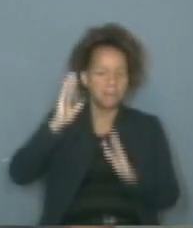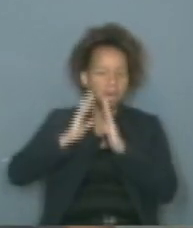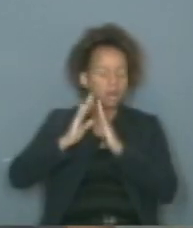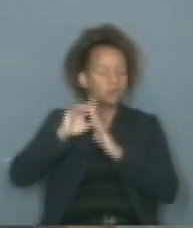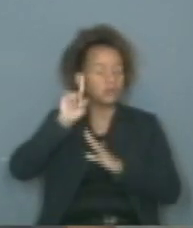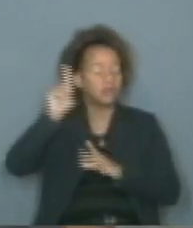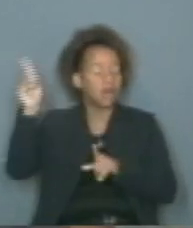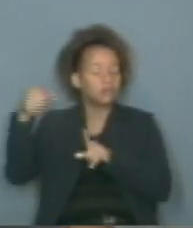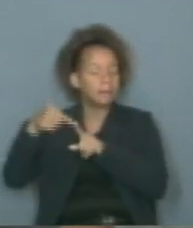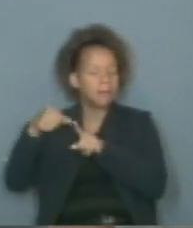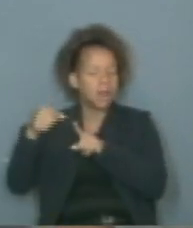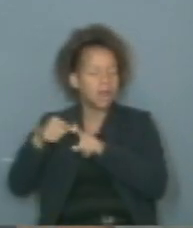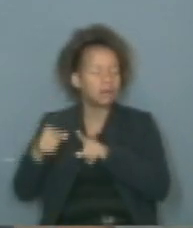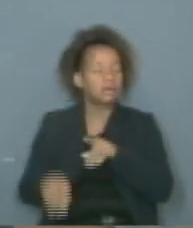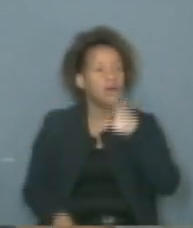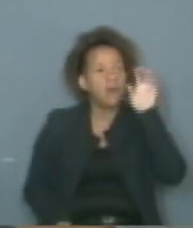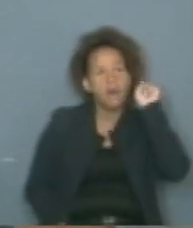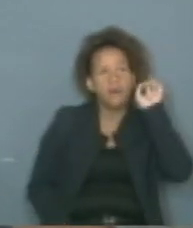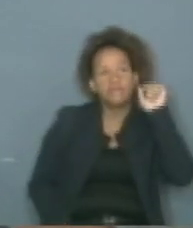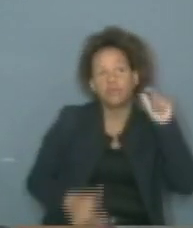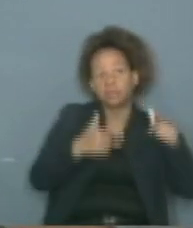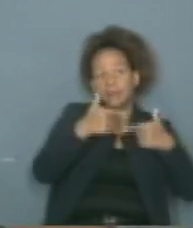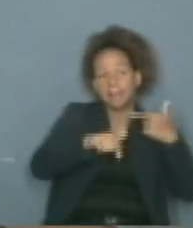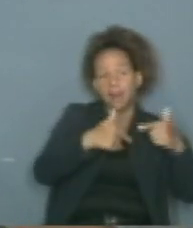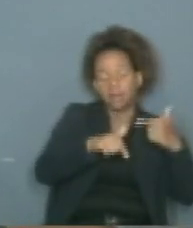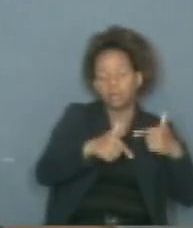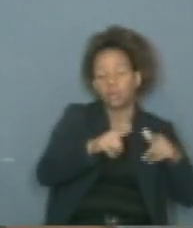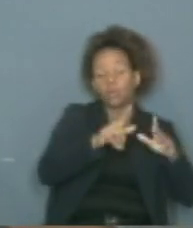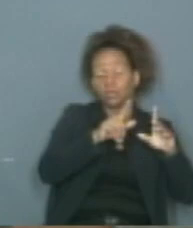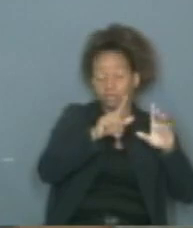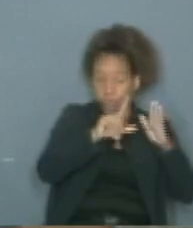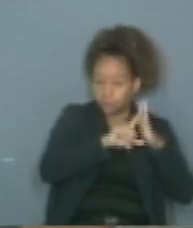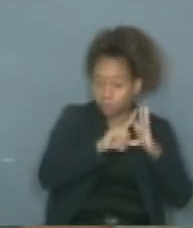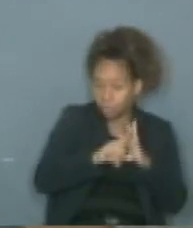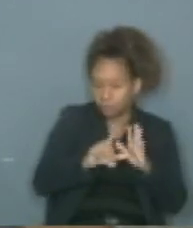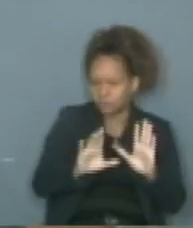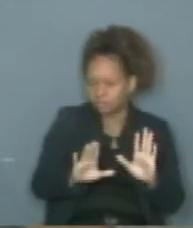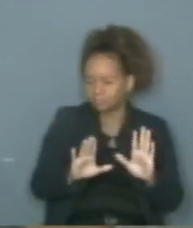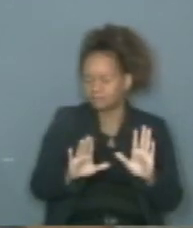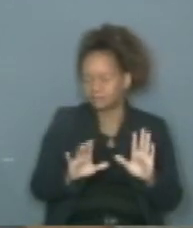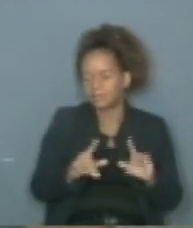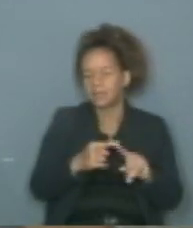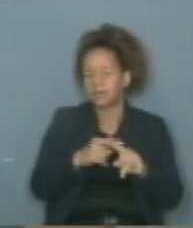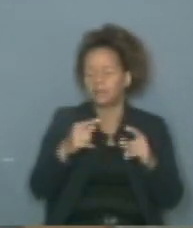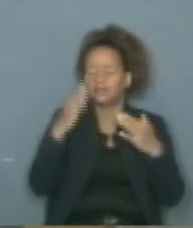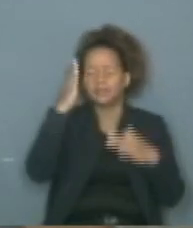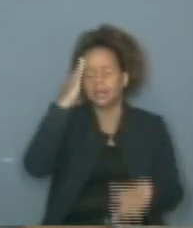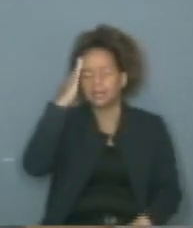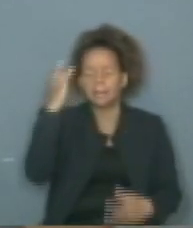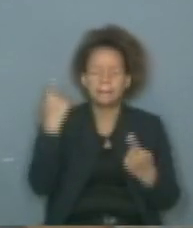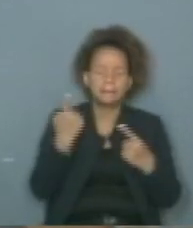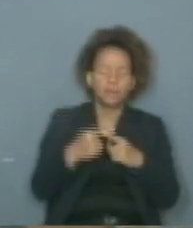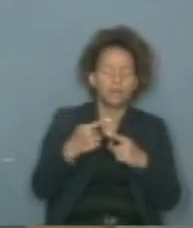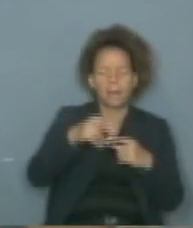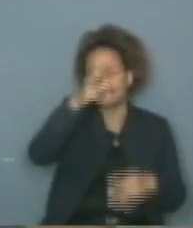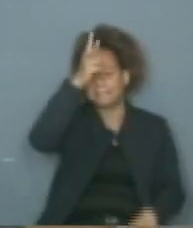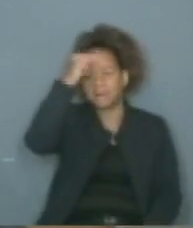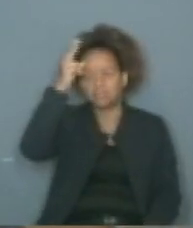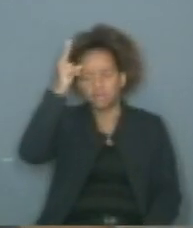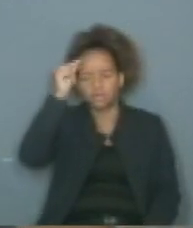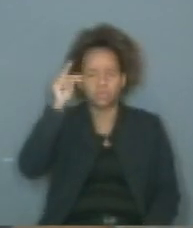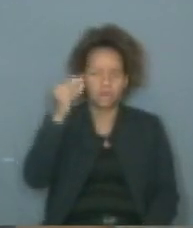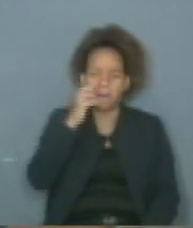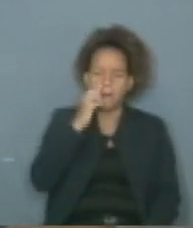do bairro, era ouvir os permissionários, era entender por que a prefeitura deixou